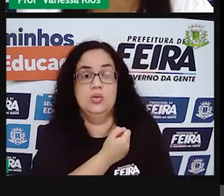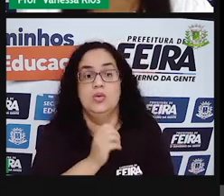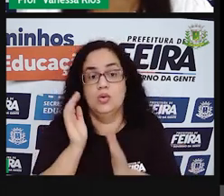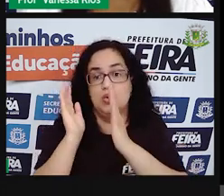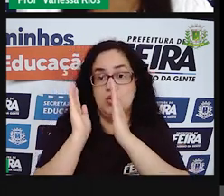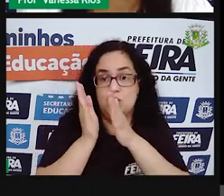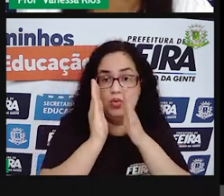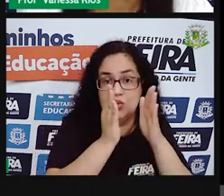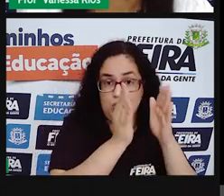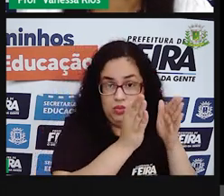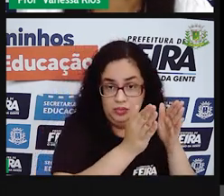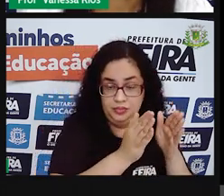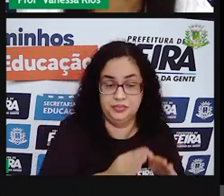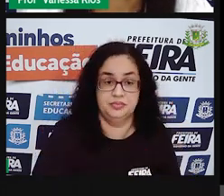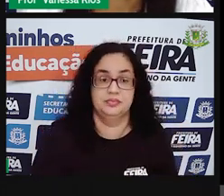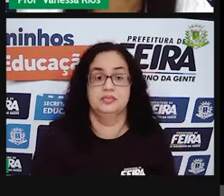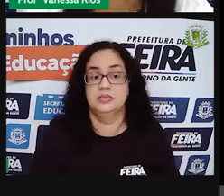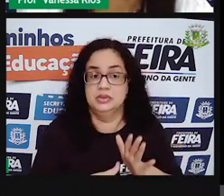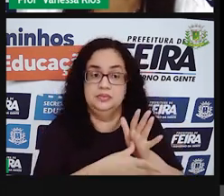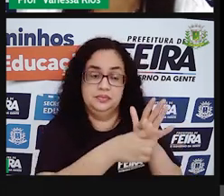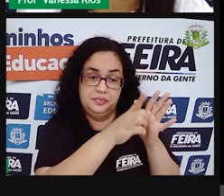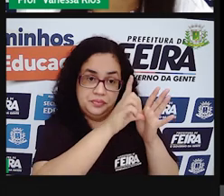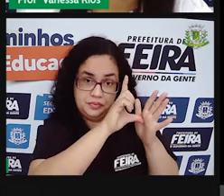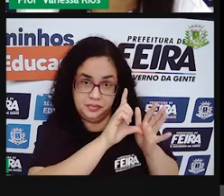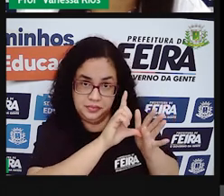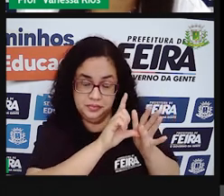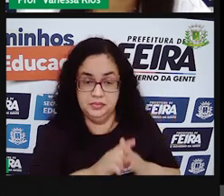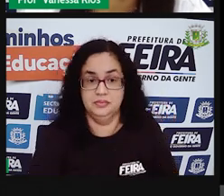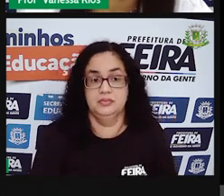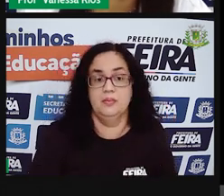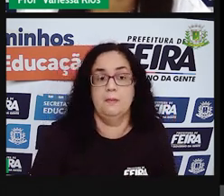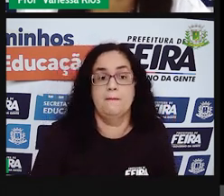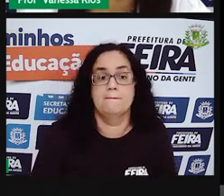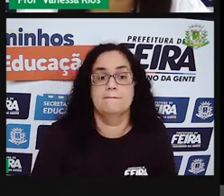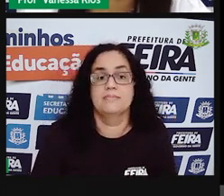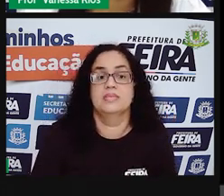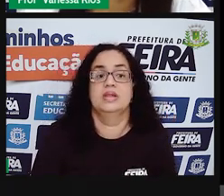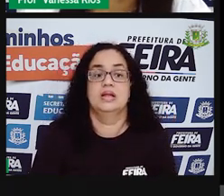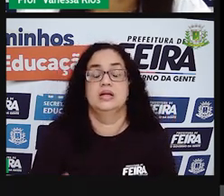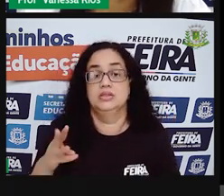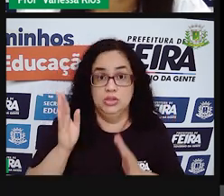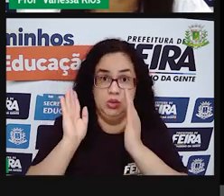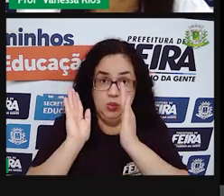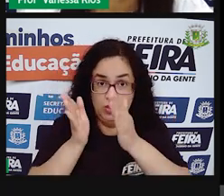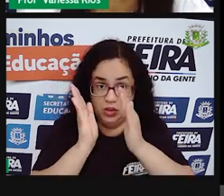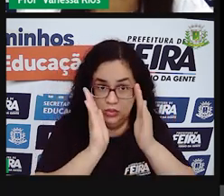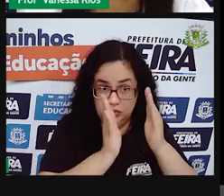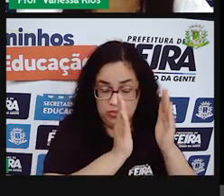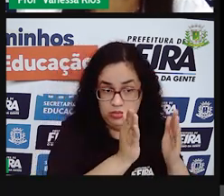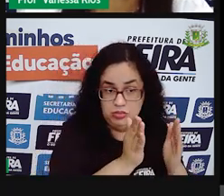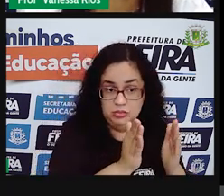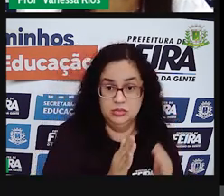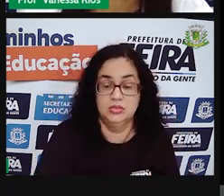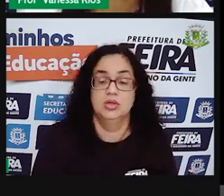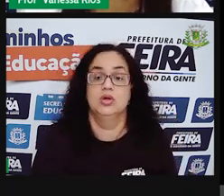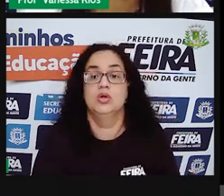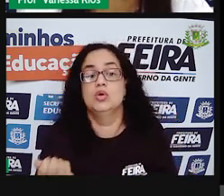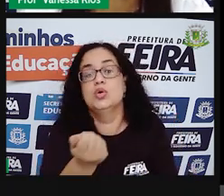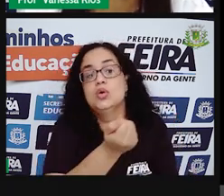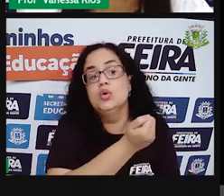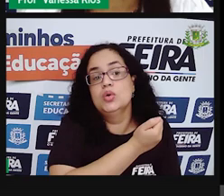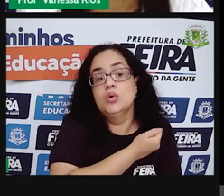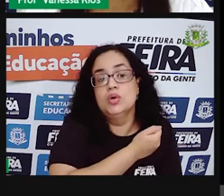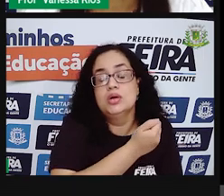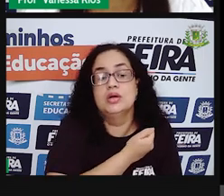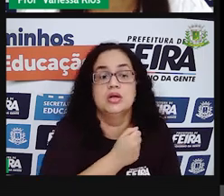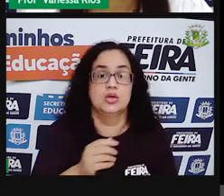uma determinada ordem definida antecipadamente. Então, existe uma ordem, né? A sequência numérica é uma